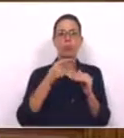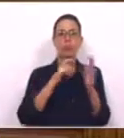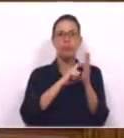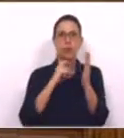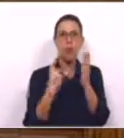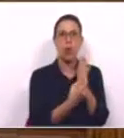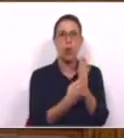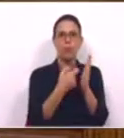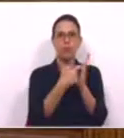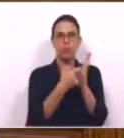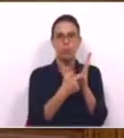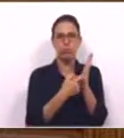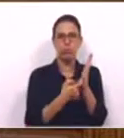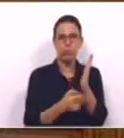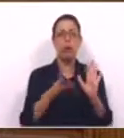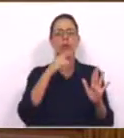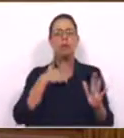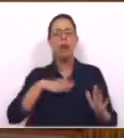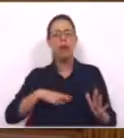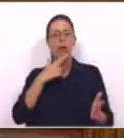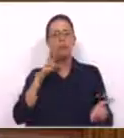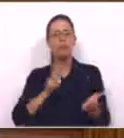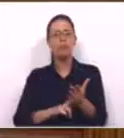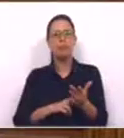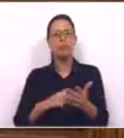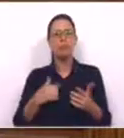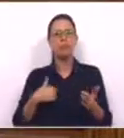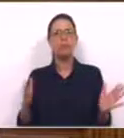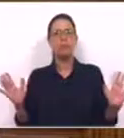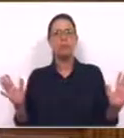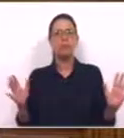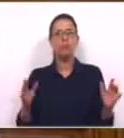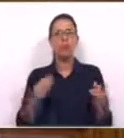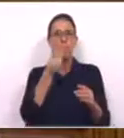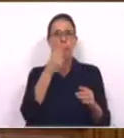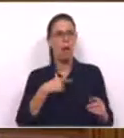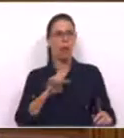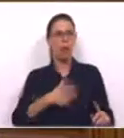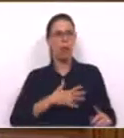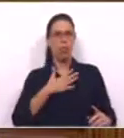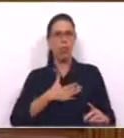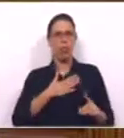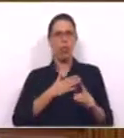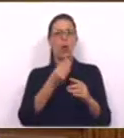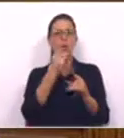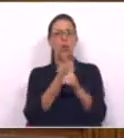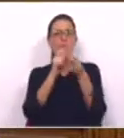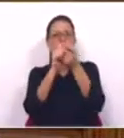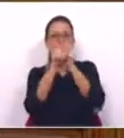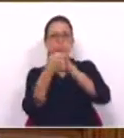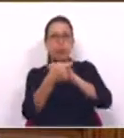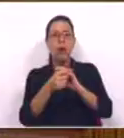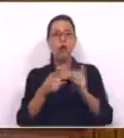rotulagem Ora se o consumidor quiser ficar verdadeiramente exento do consumo do organismos geneticamente